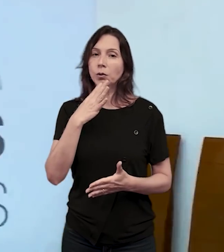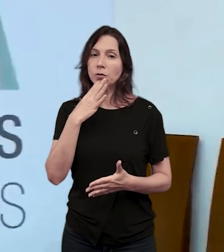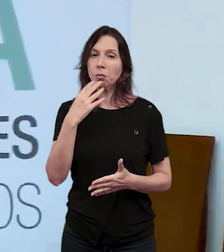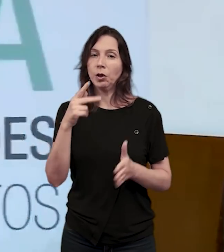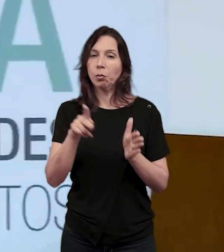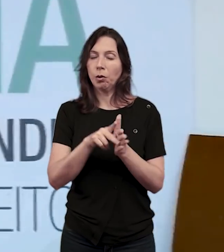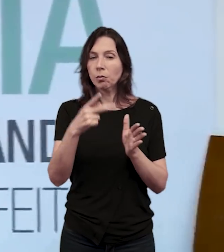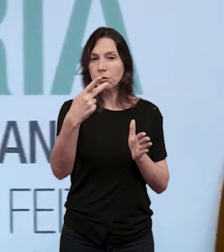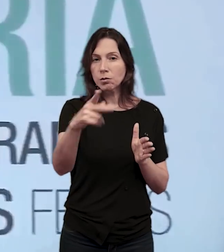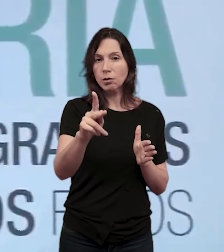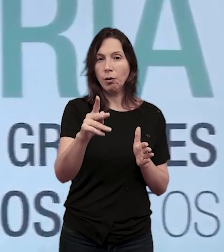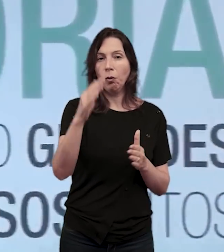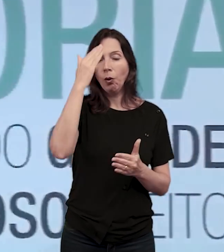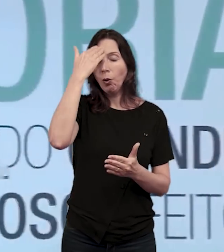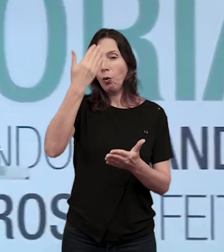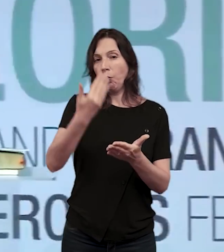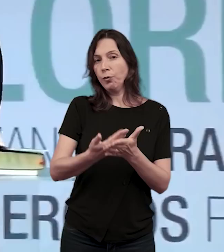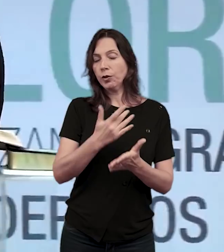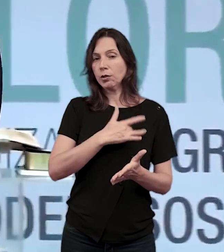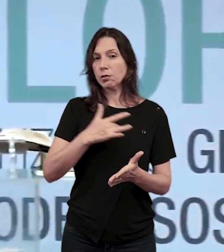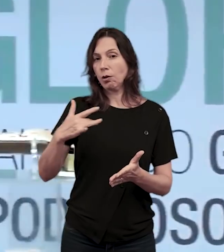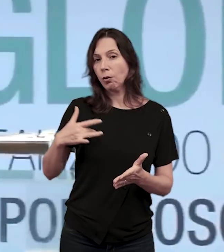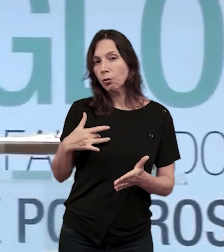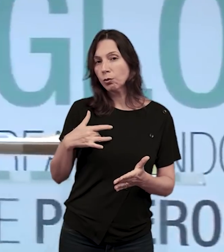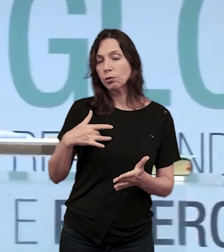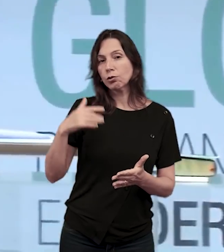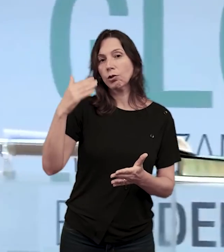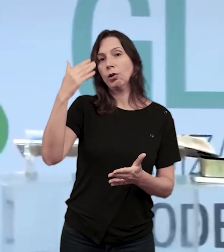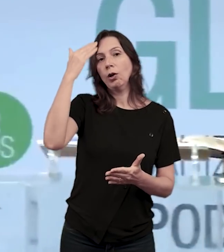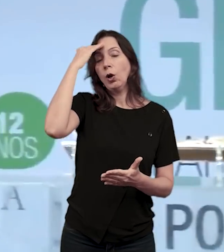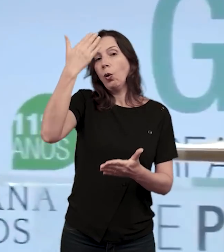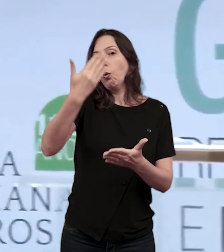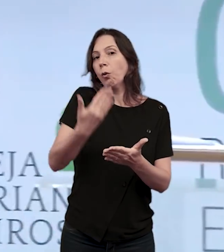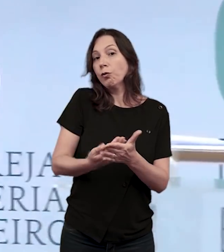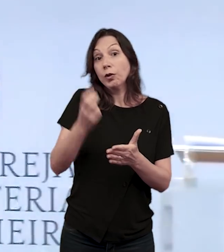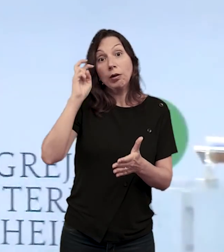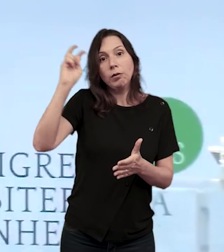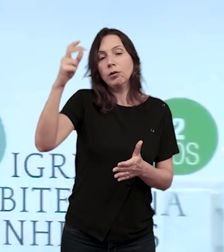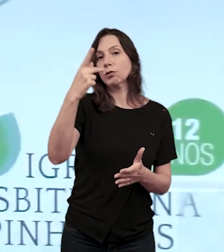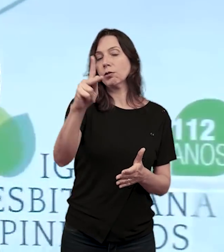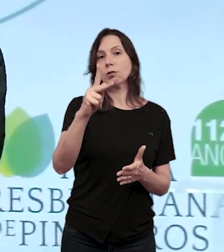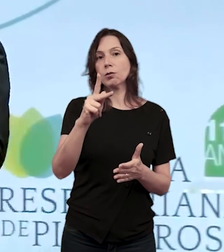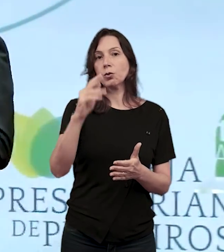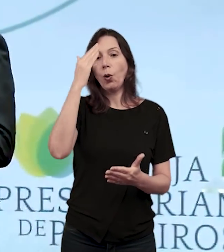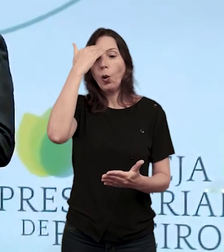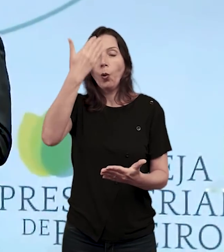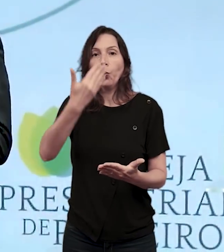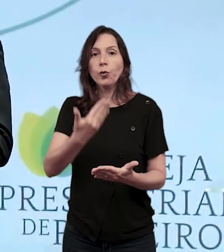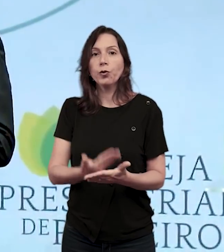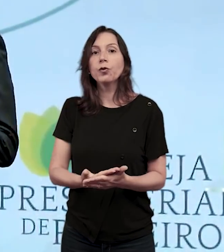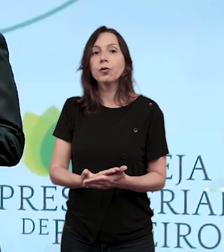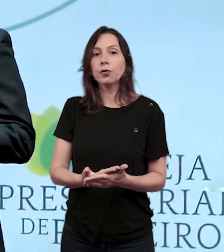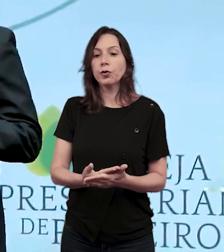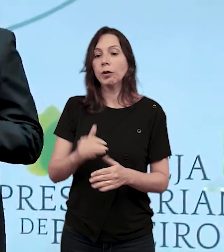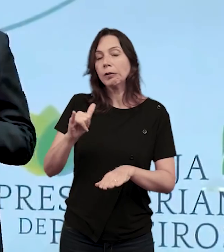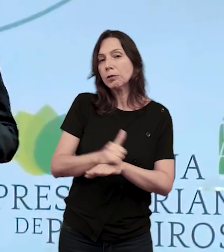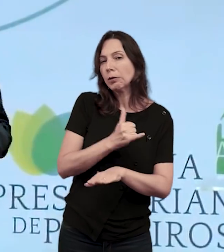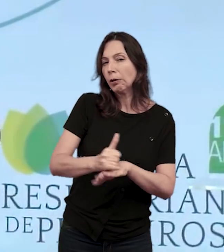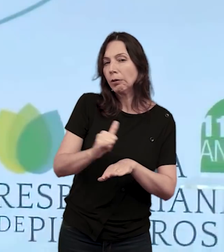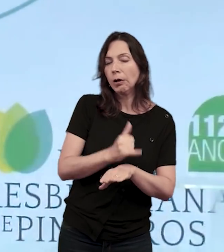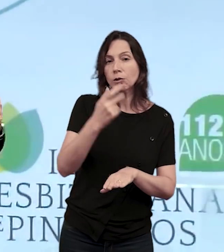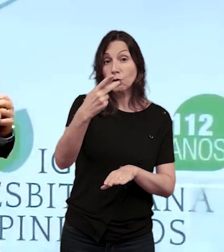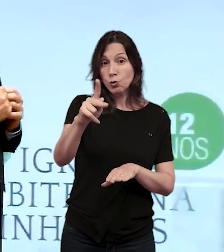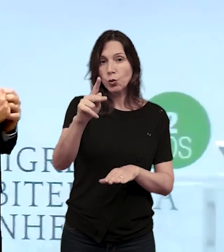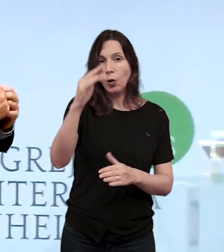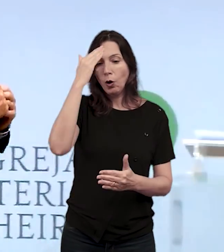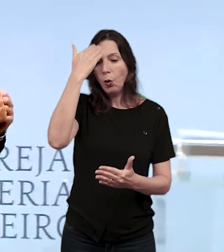enquanto você confia na sua saúde, enquanto você confia na sua inteligência, enquanto você confia na sua estratégia, enquanto você